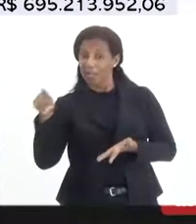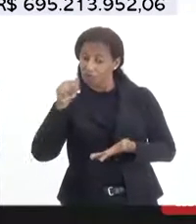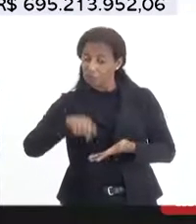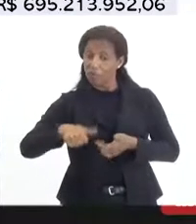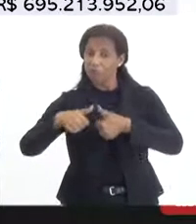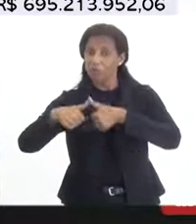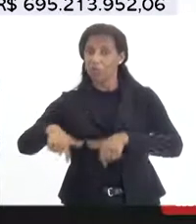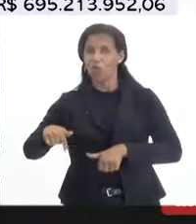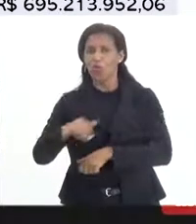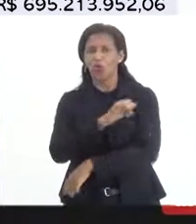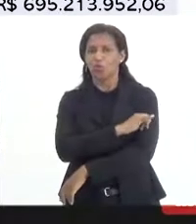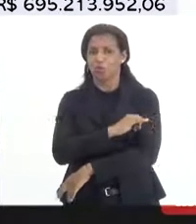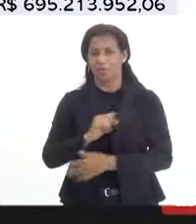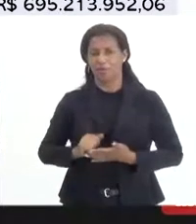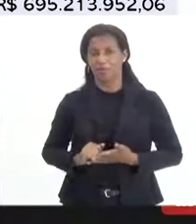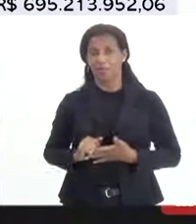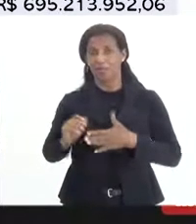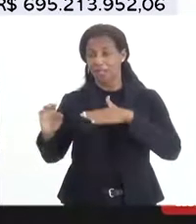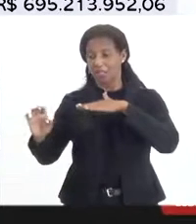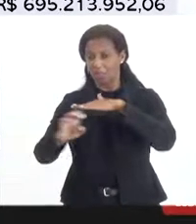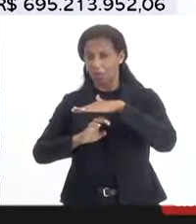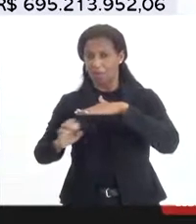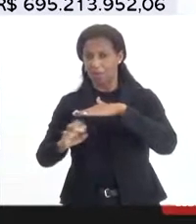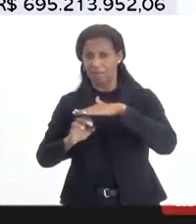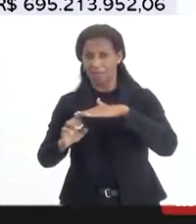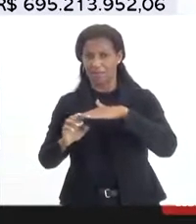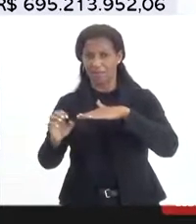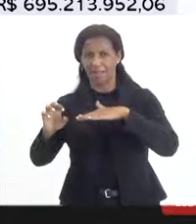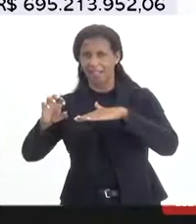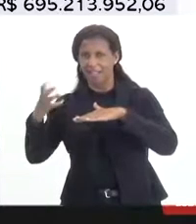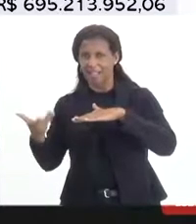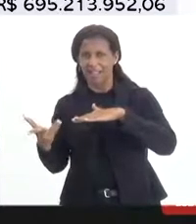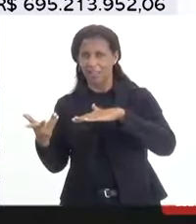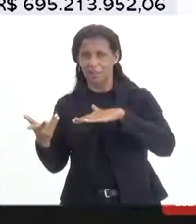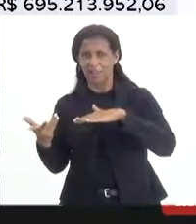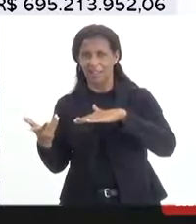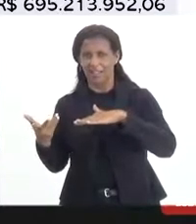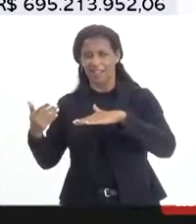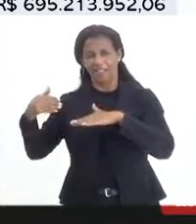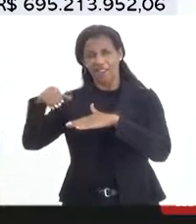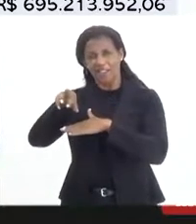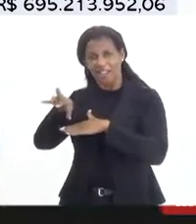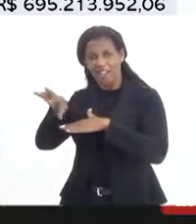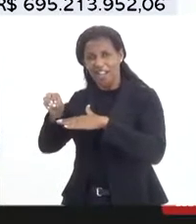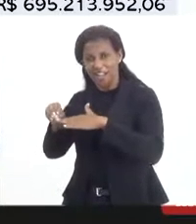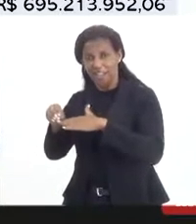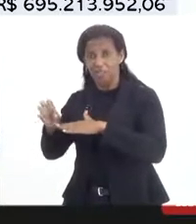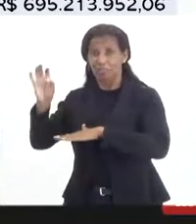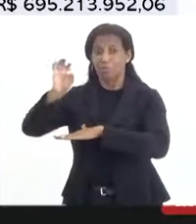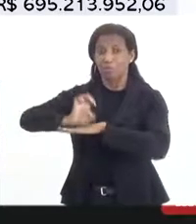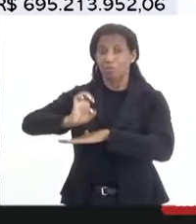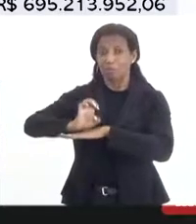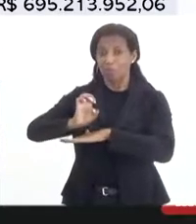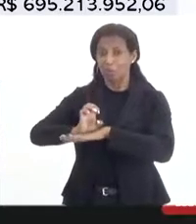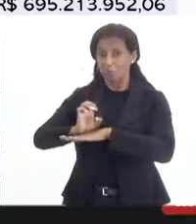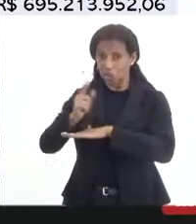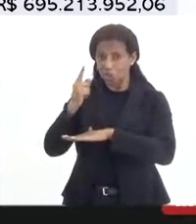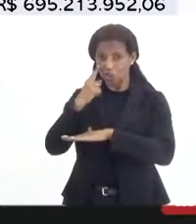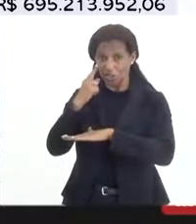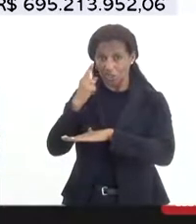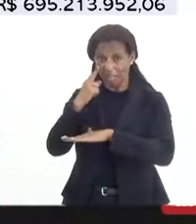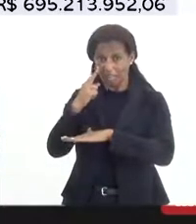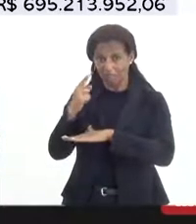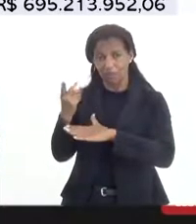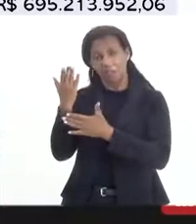Então, a empresa, se quer da inerte, ela não quer morrer com esse crédito, mas acontece que o Estado está acabando com esse